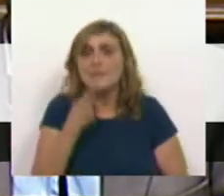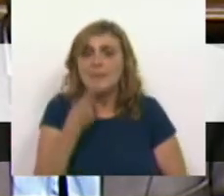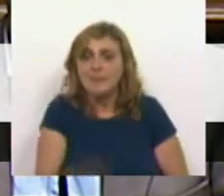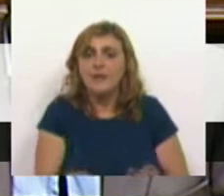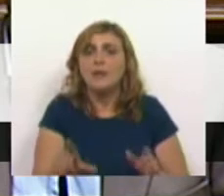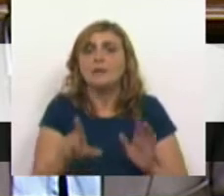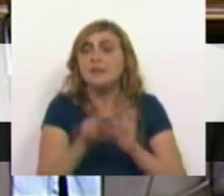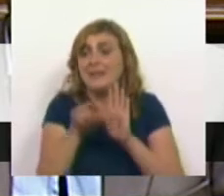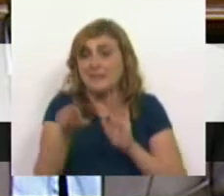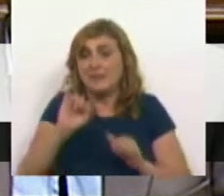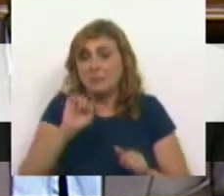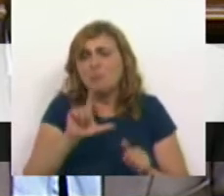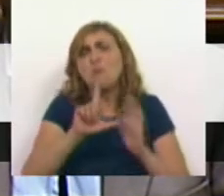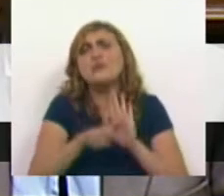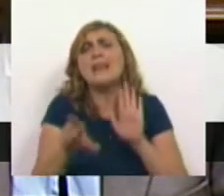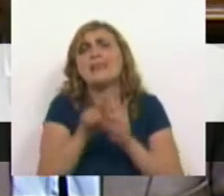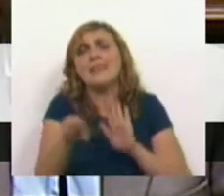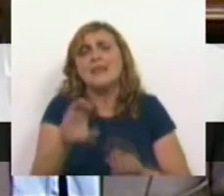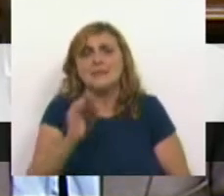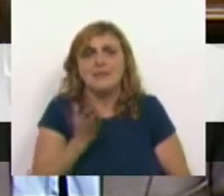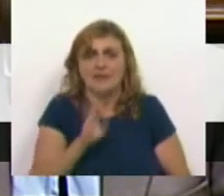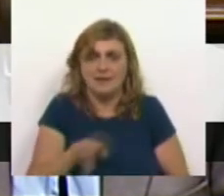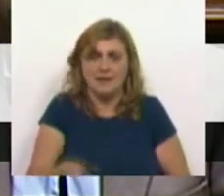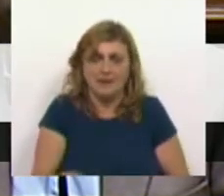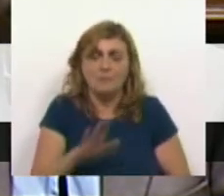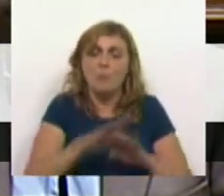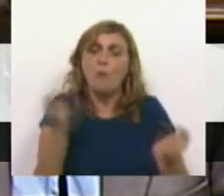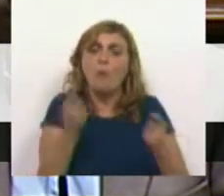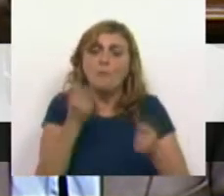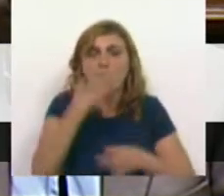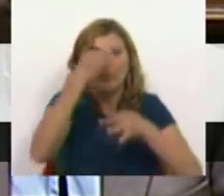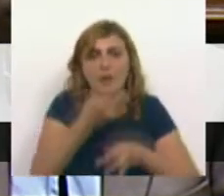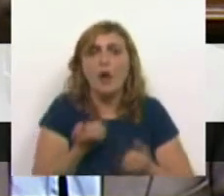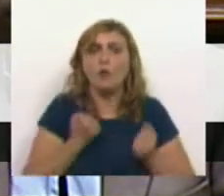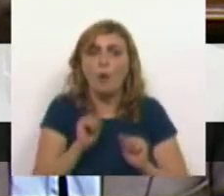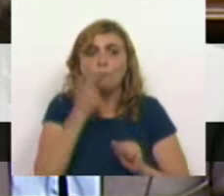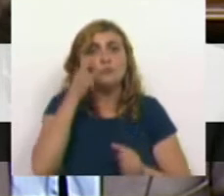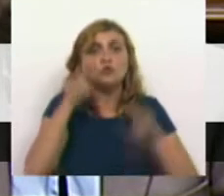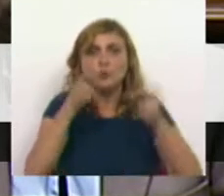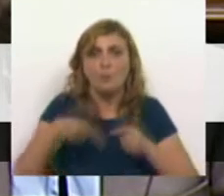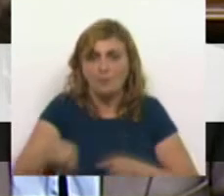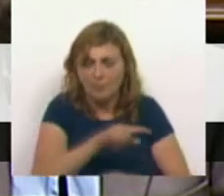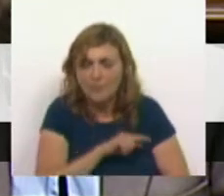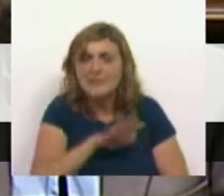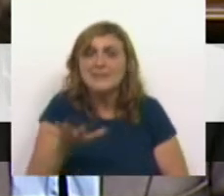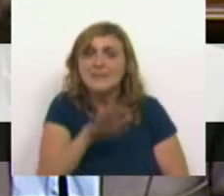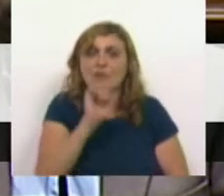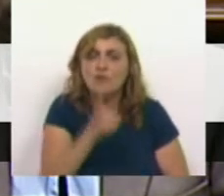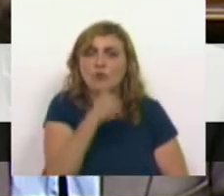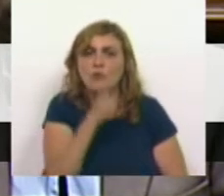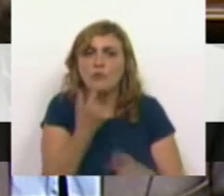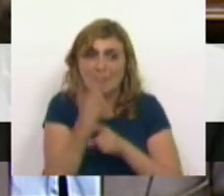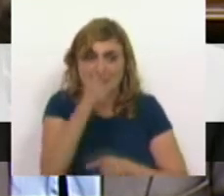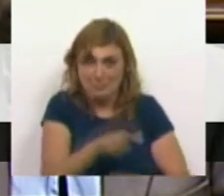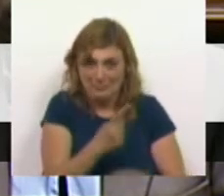projeto de lei do CDS, e passo a ler, num contexto de promoção da dignidade e da autonomia do ser humano, as situações de sofrimento